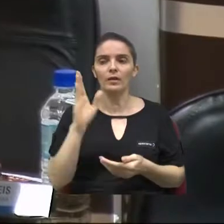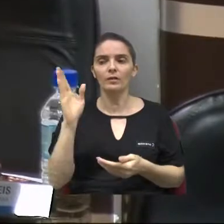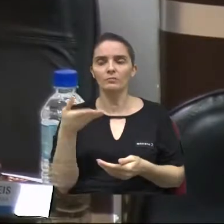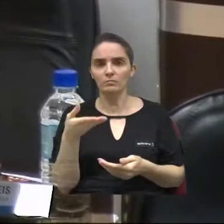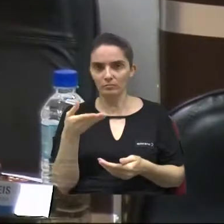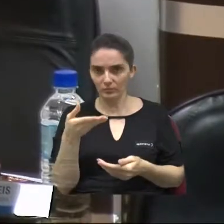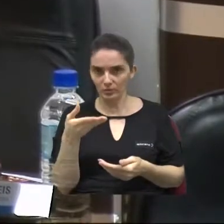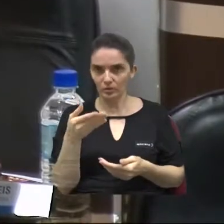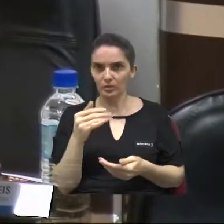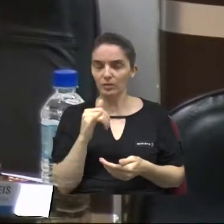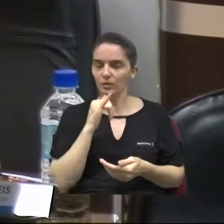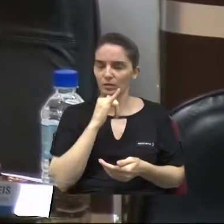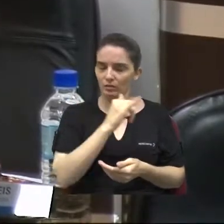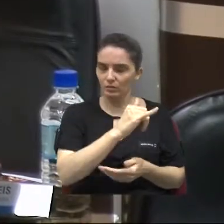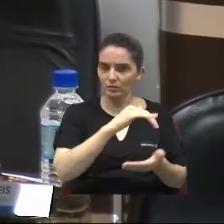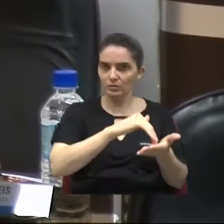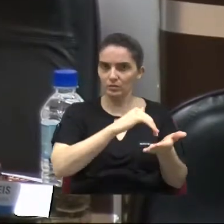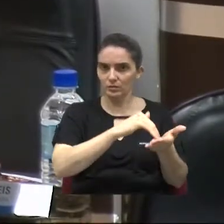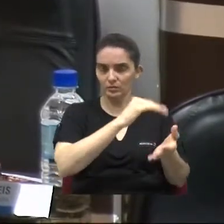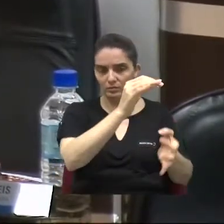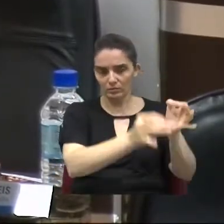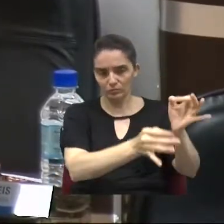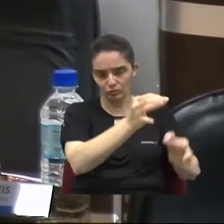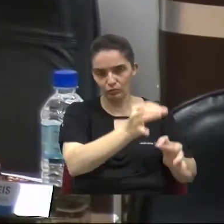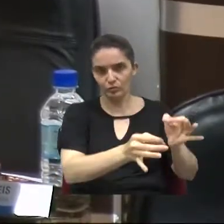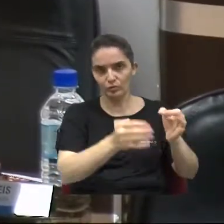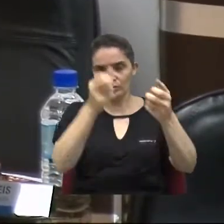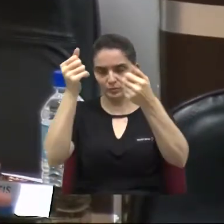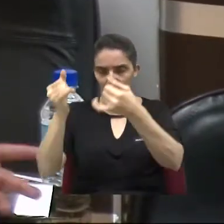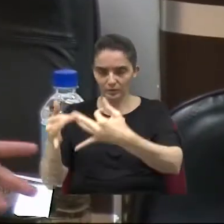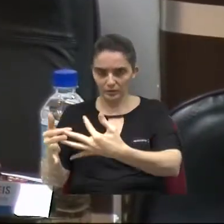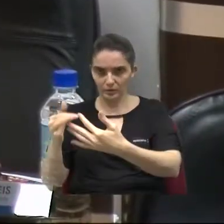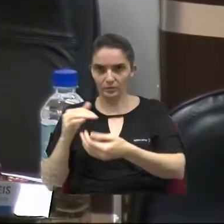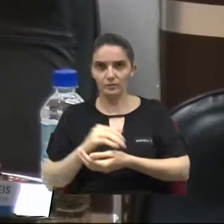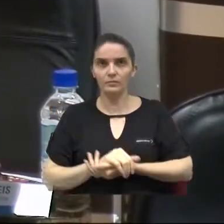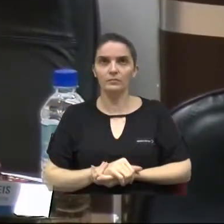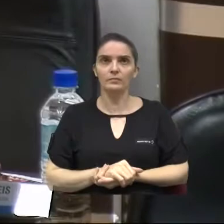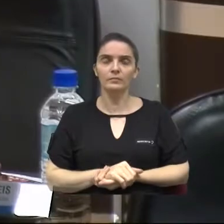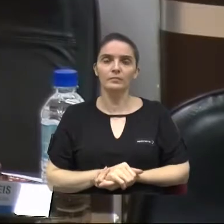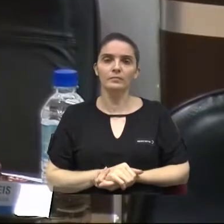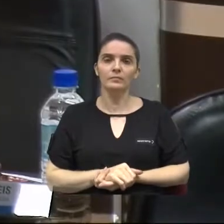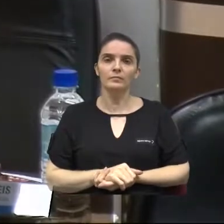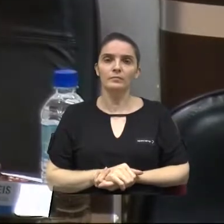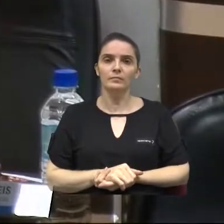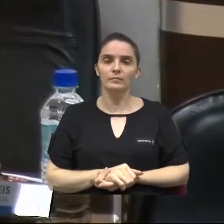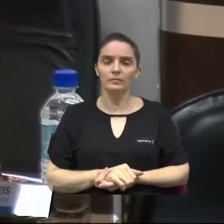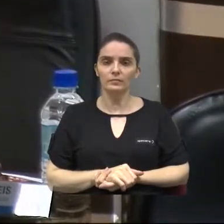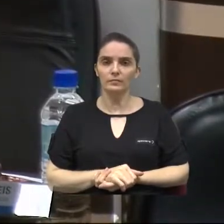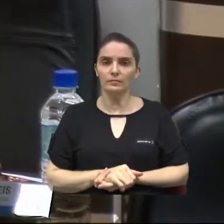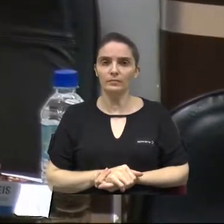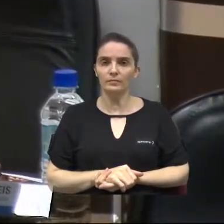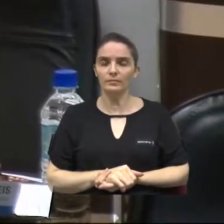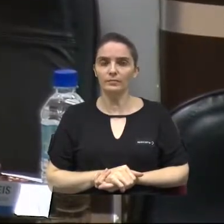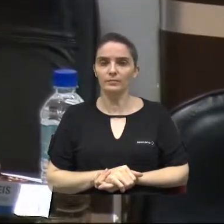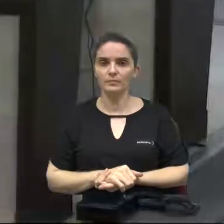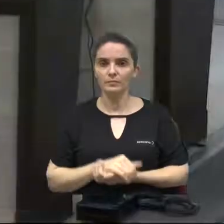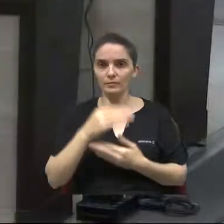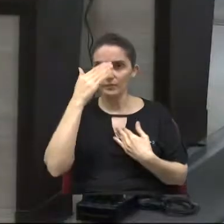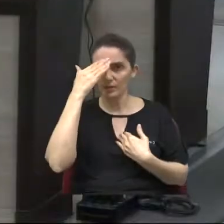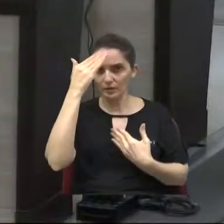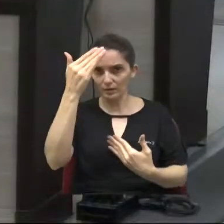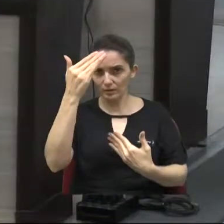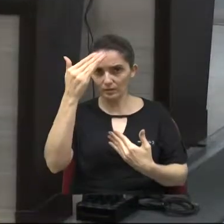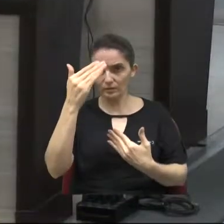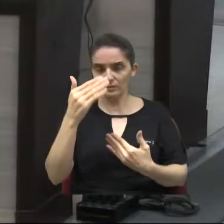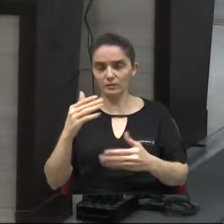sindicato, o secretário jurídico, para que ele possa se manifestar nesta casa. Uma parte, Não, uma parte. Queria agradecer a atenção da comissão,